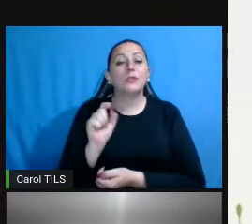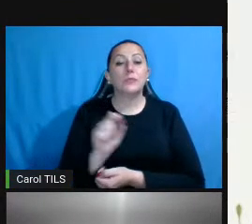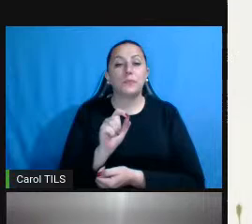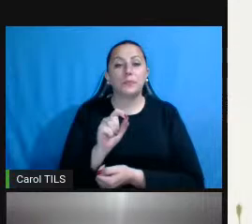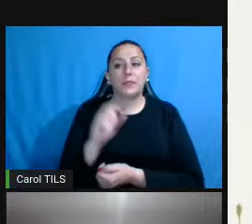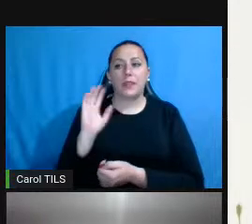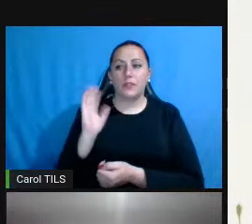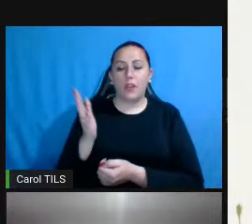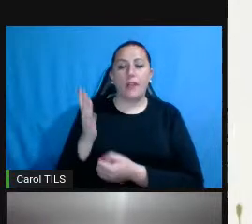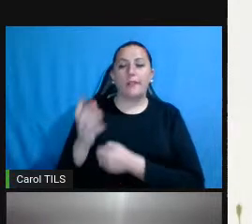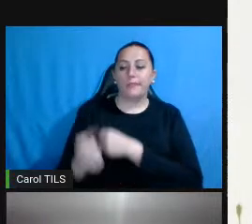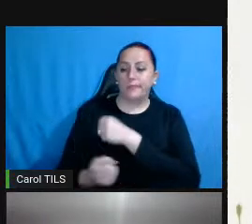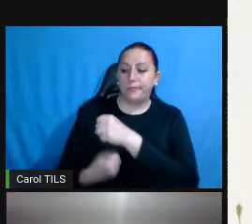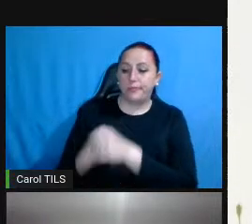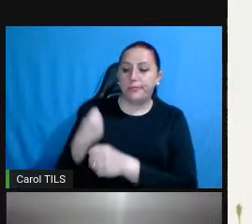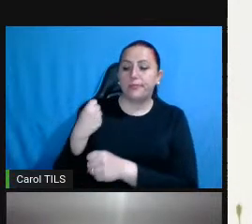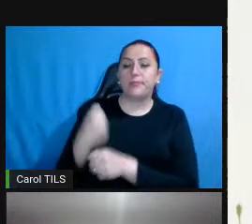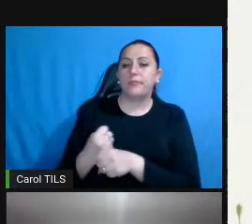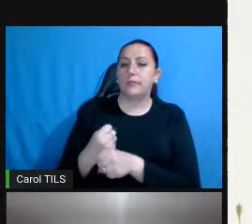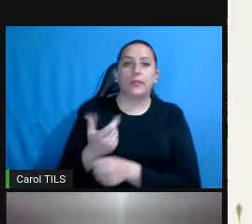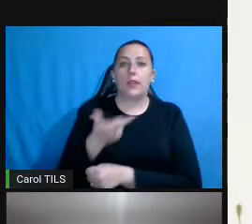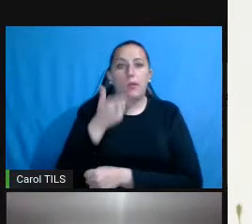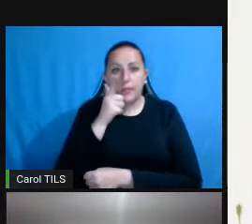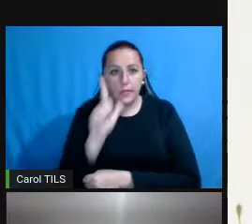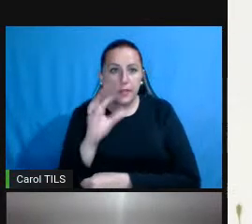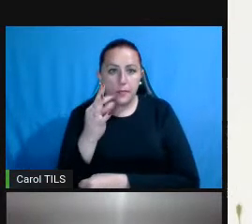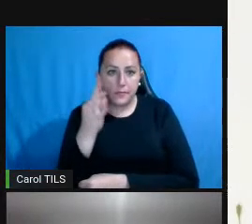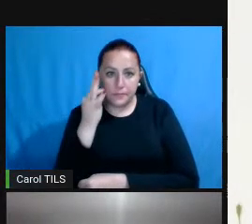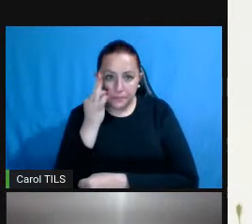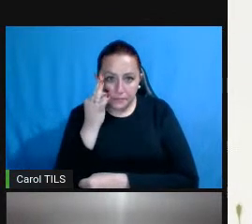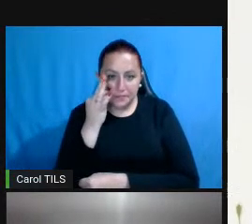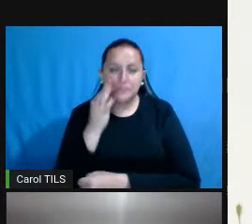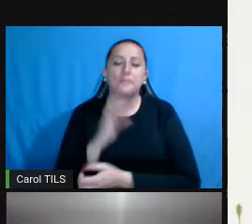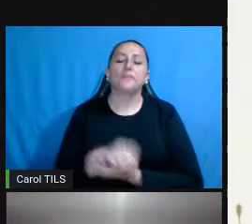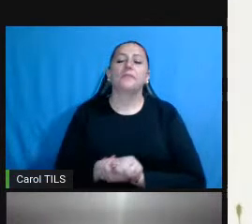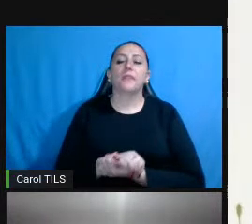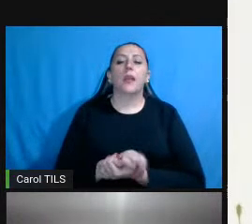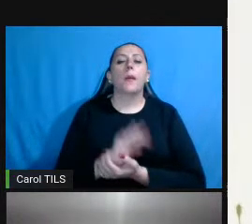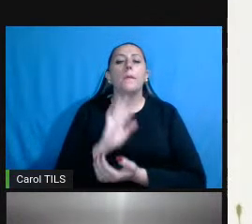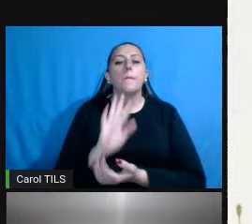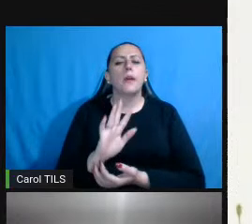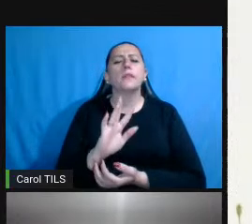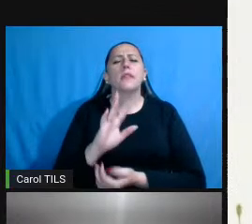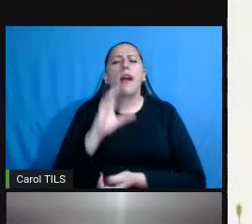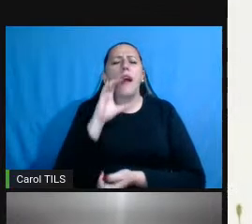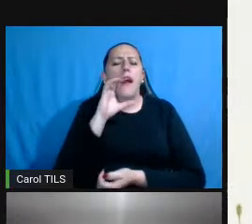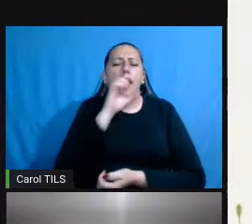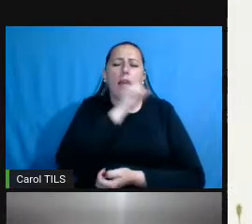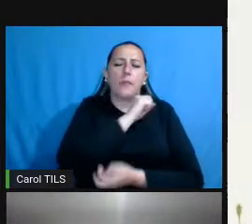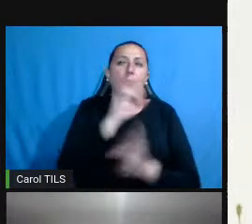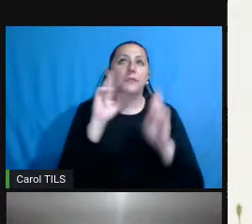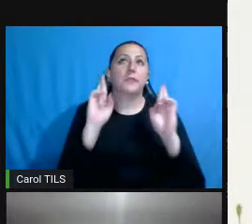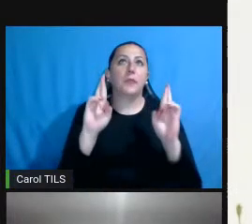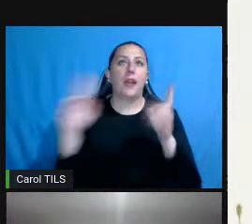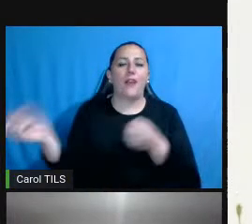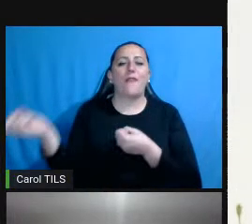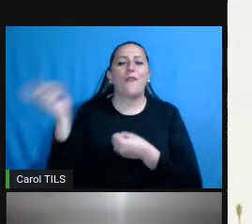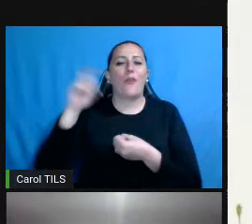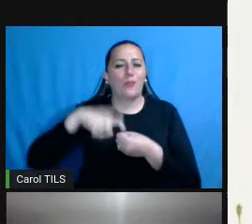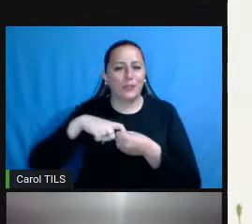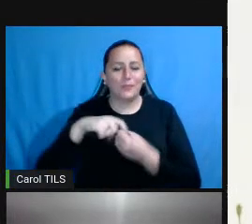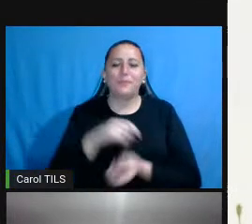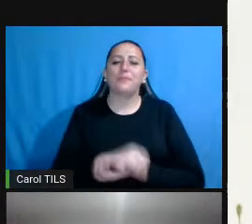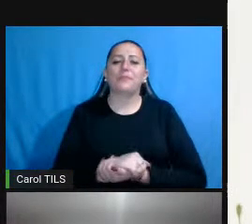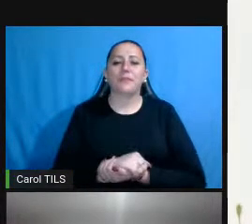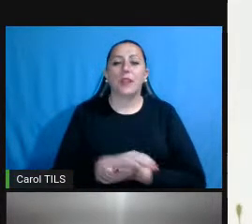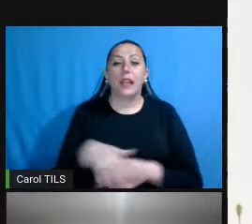não estamos conseguindo realizar, mas que o mais breve possível estaremos retornando. Então, assim, a instituição